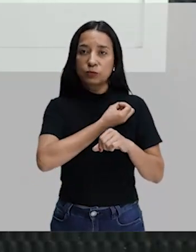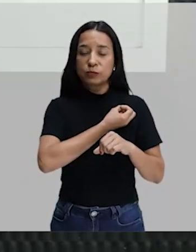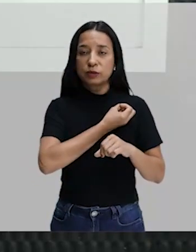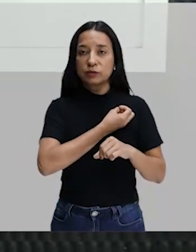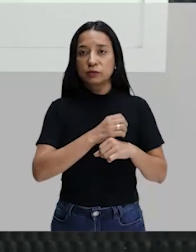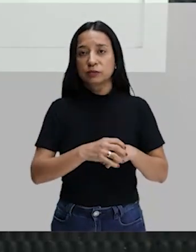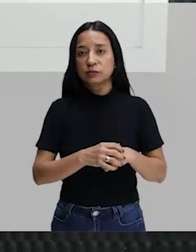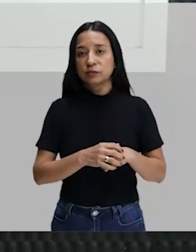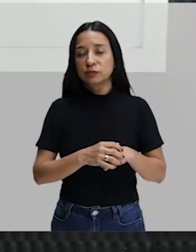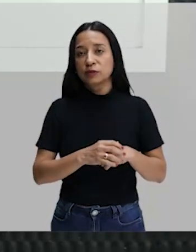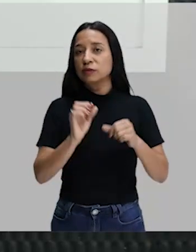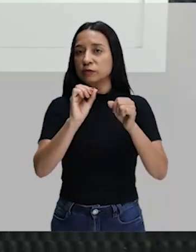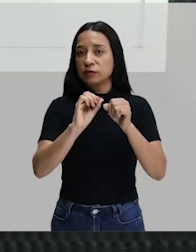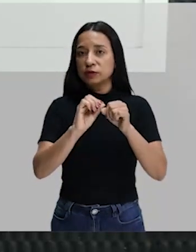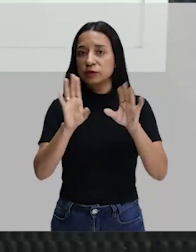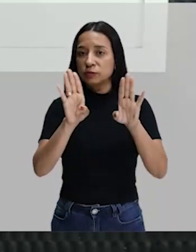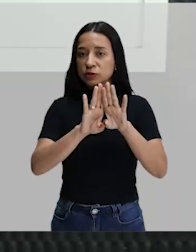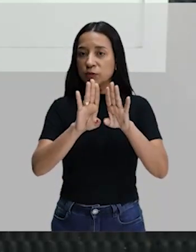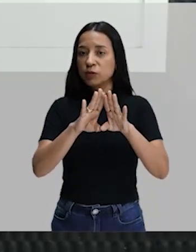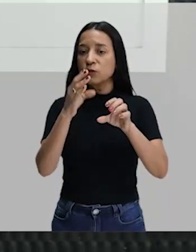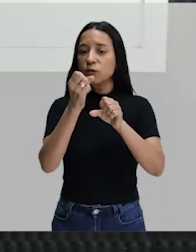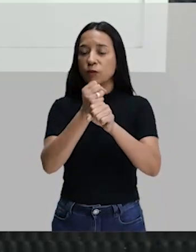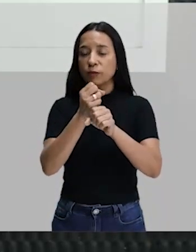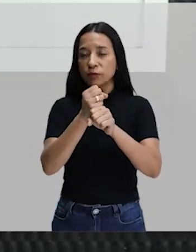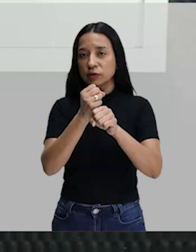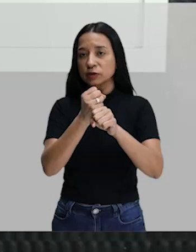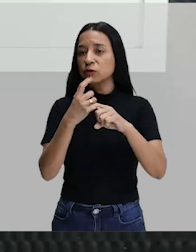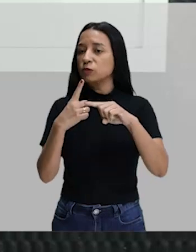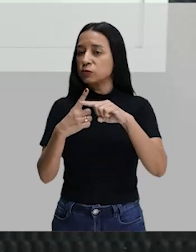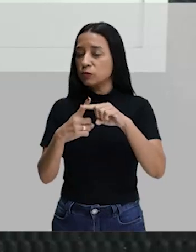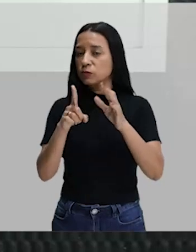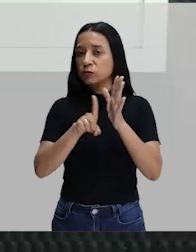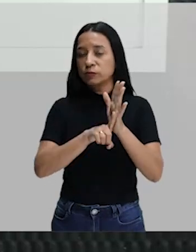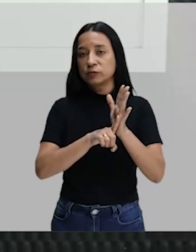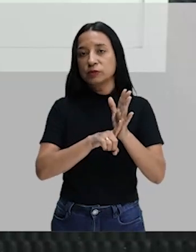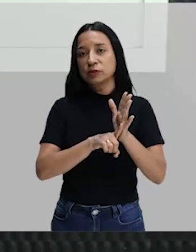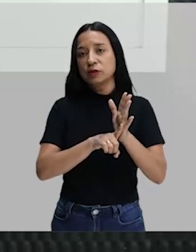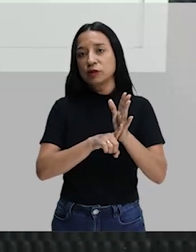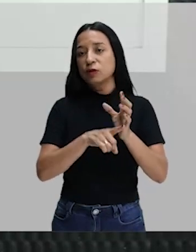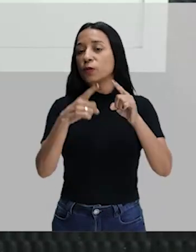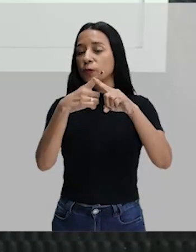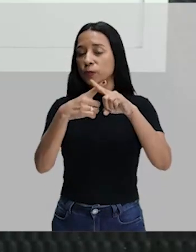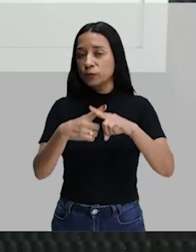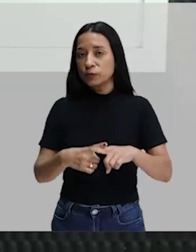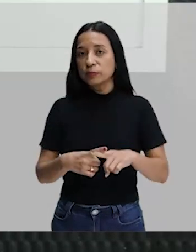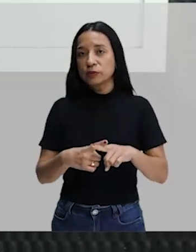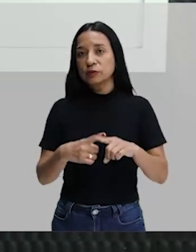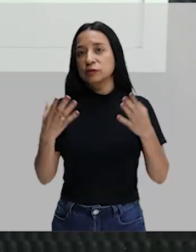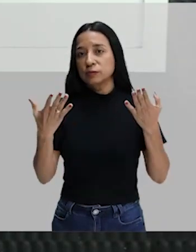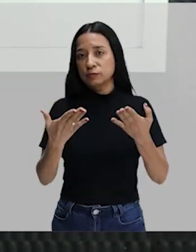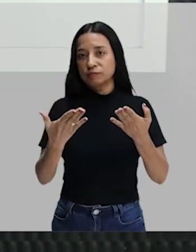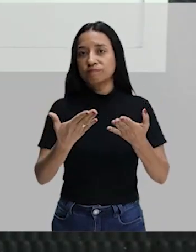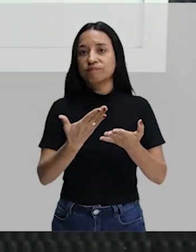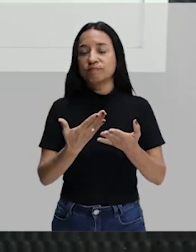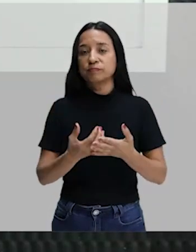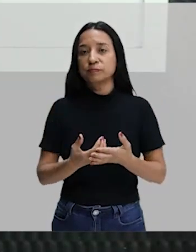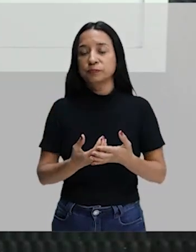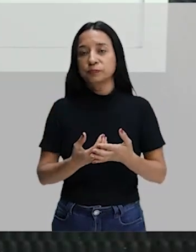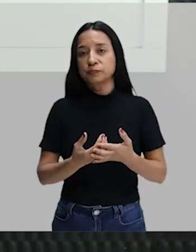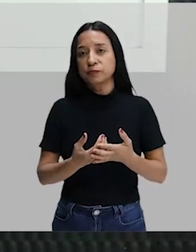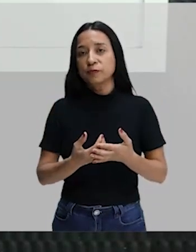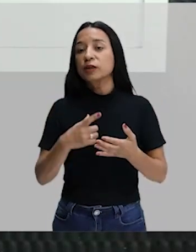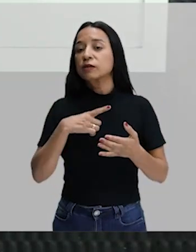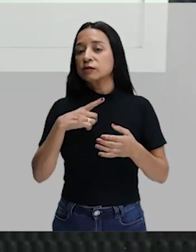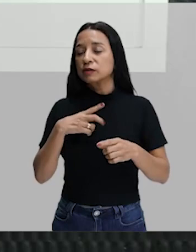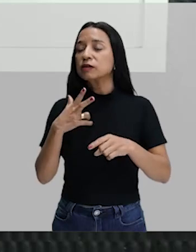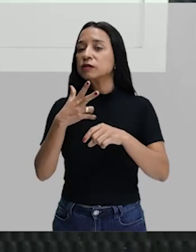numérico. Fizemos aulas de operações, de soma e subtração e multiplicação até o momento. Tá? Já tem